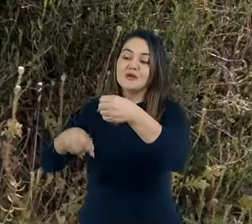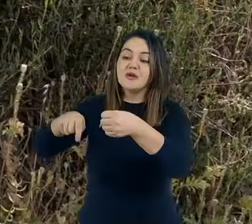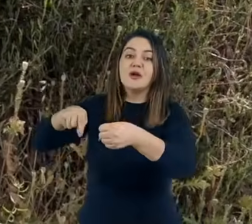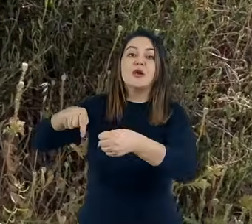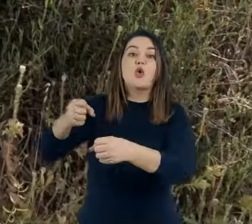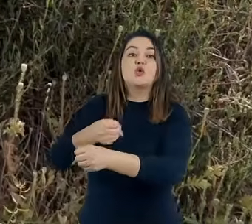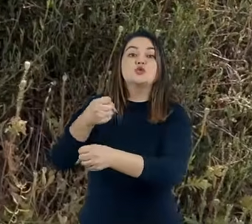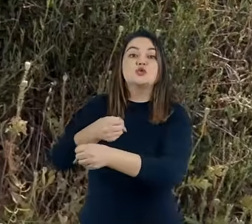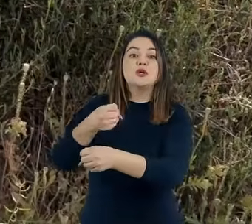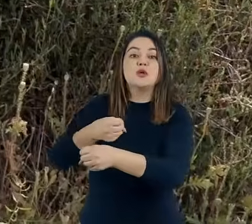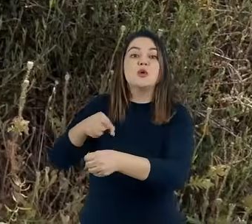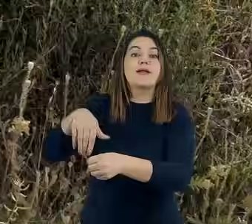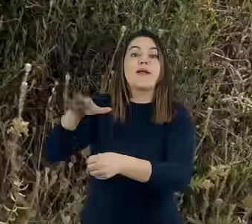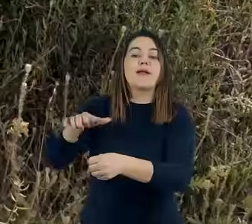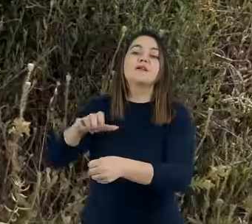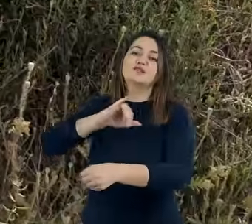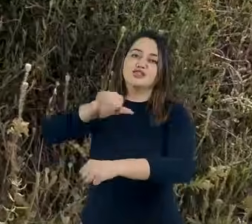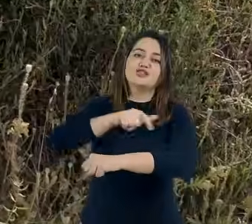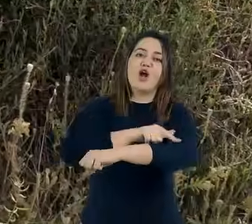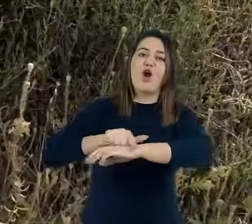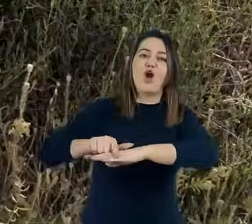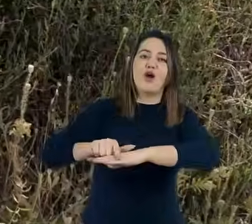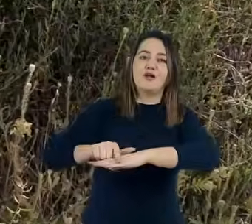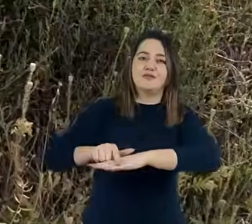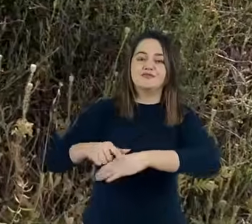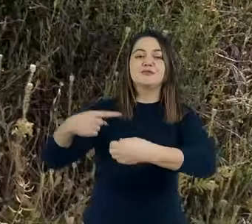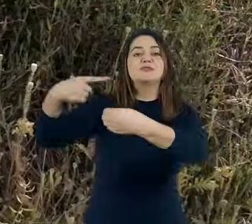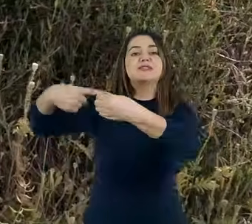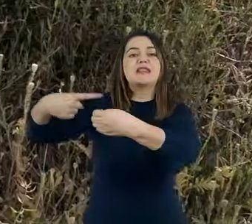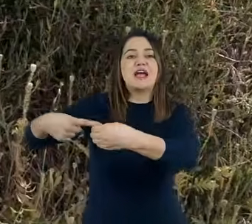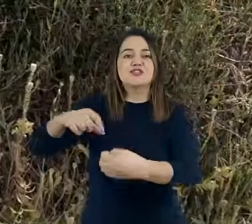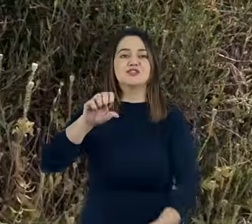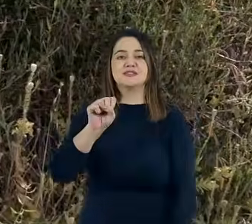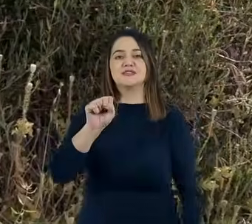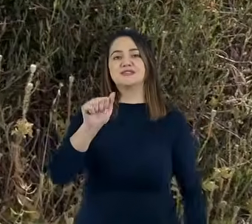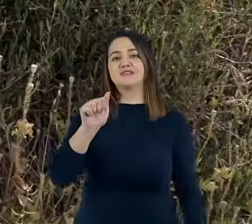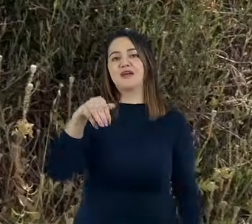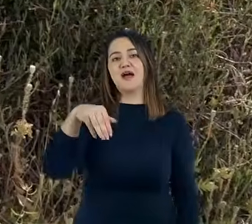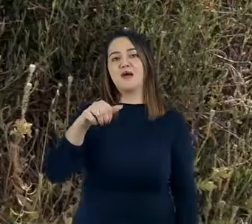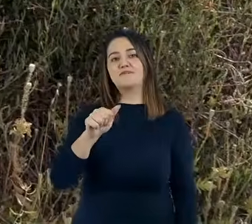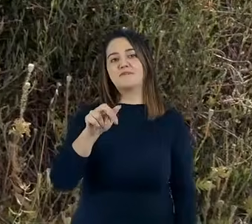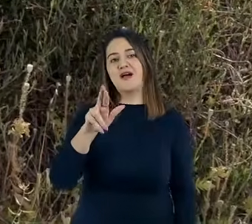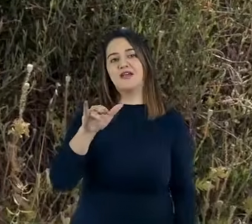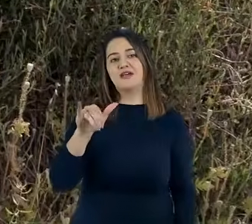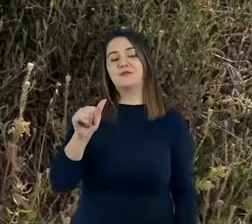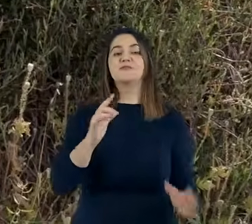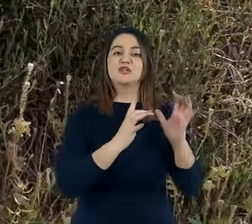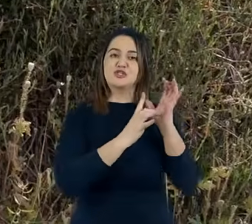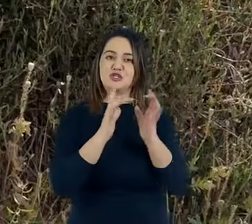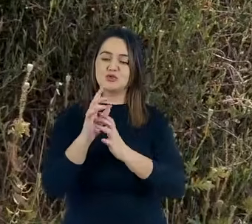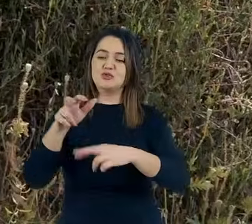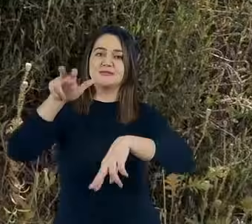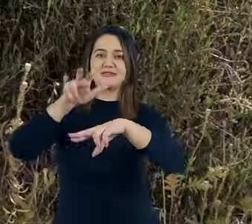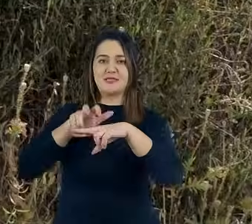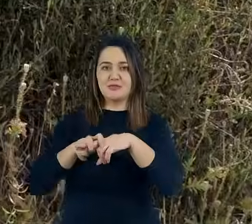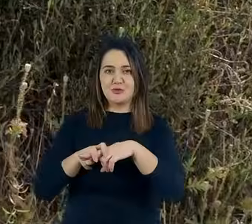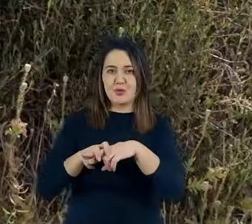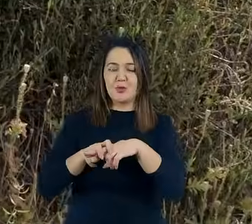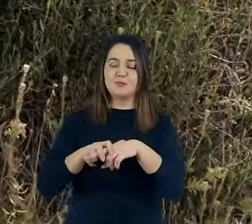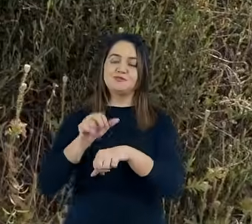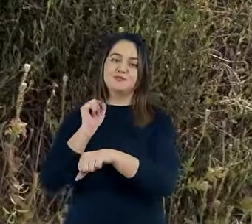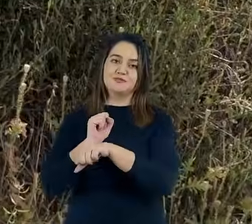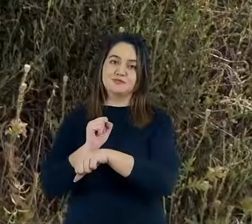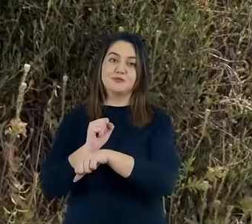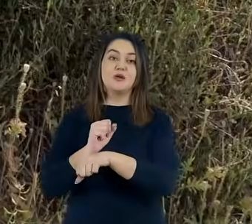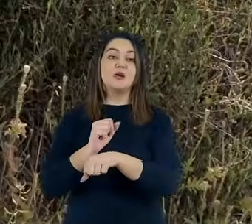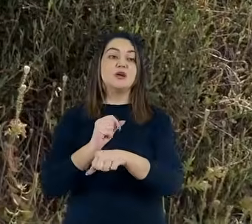Esse poço que eu estou fazendo referência ficava em Samaria. Jesus parou naquele poço, sentou e enquanto